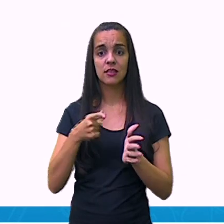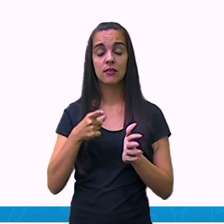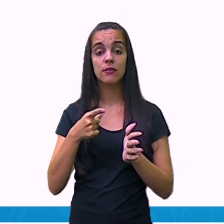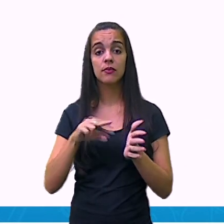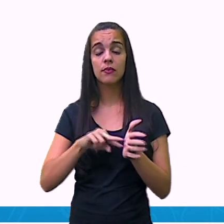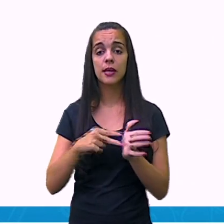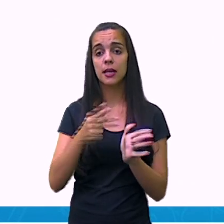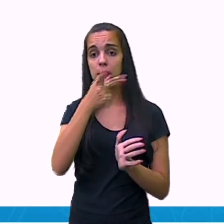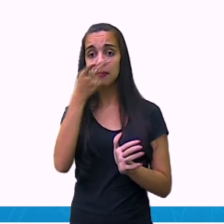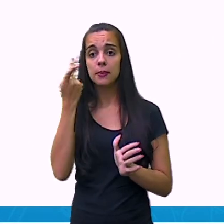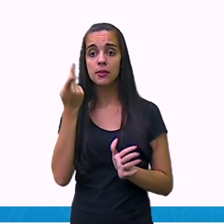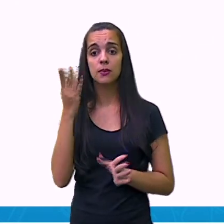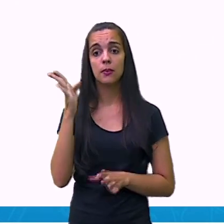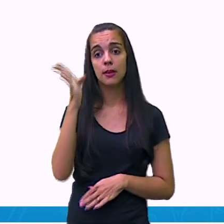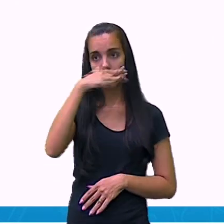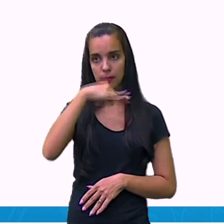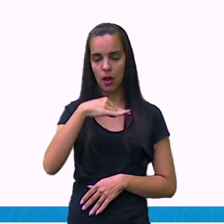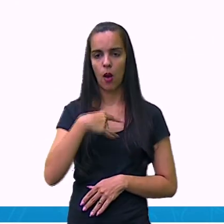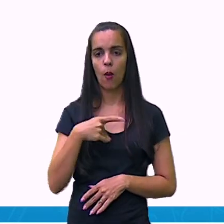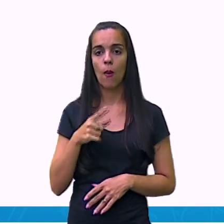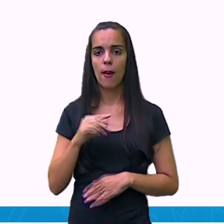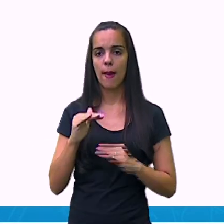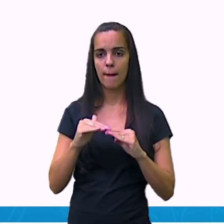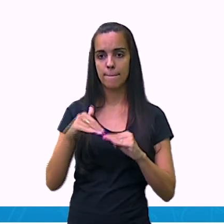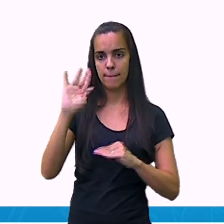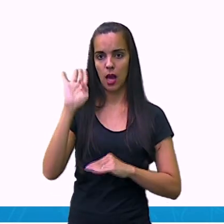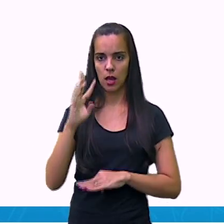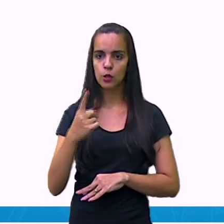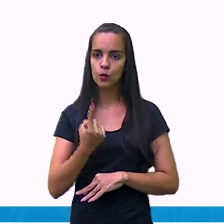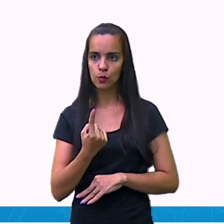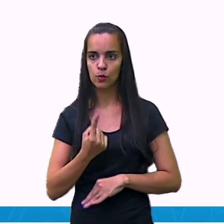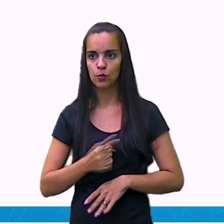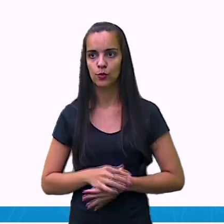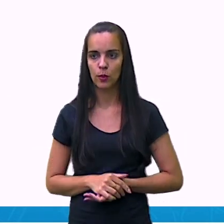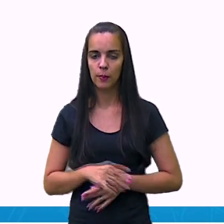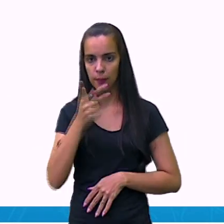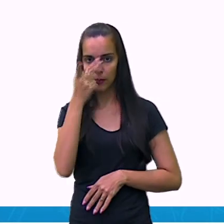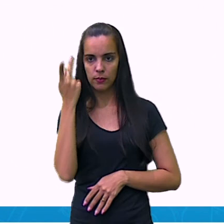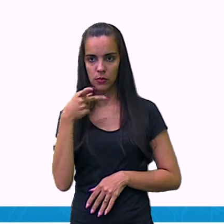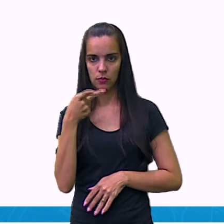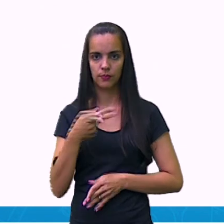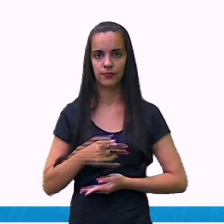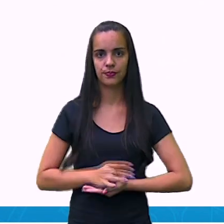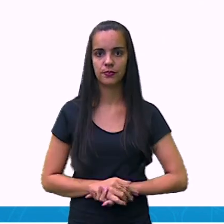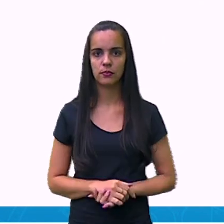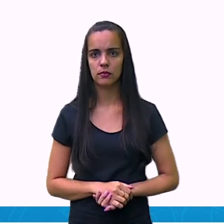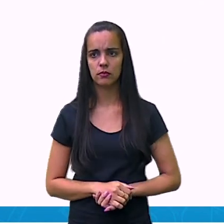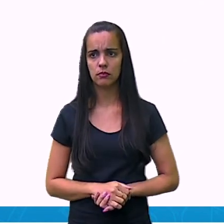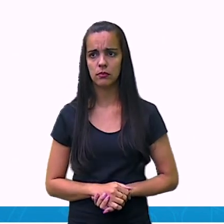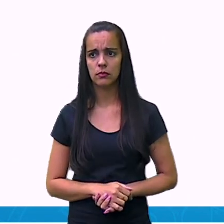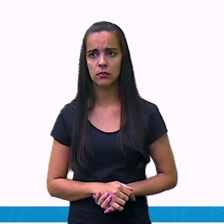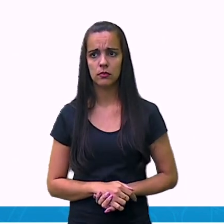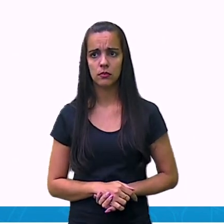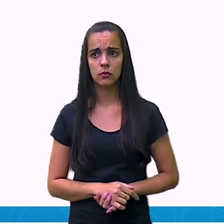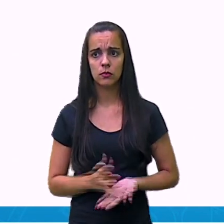do adjetivo má. Ou seja, ela é um adjetivo.